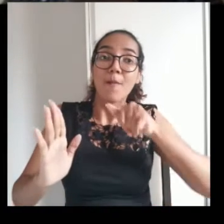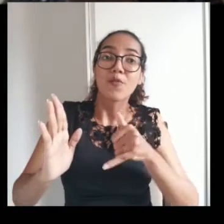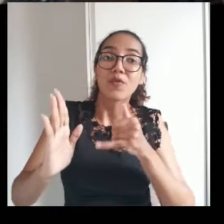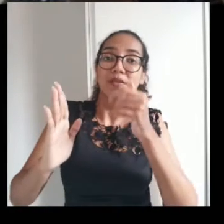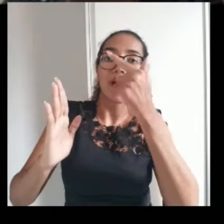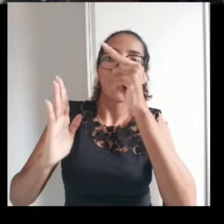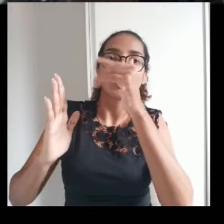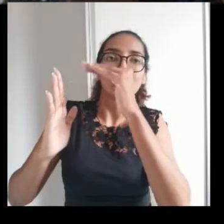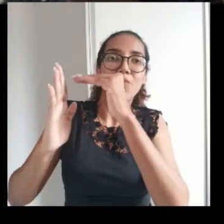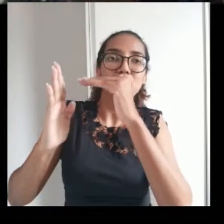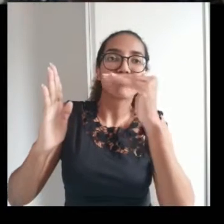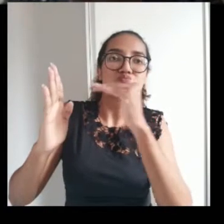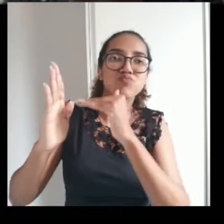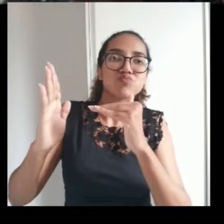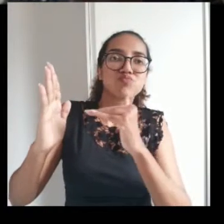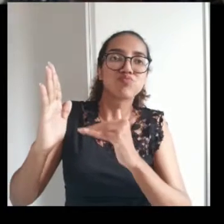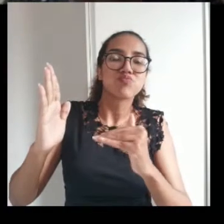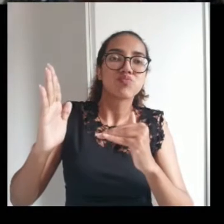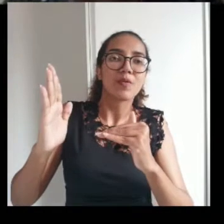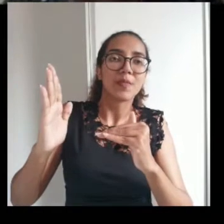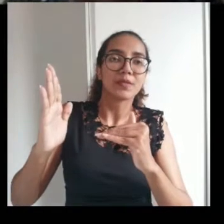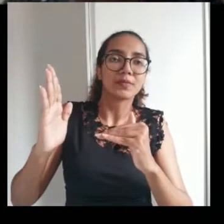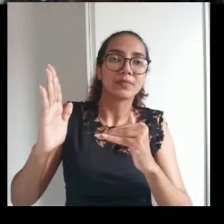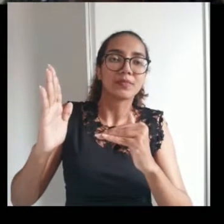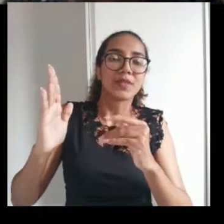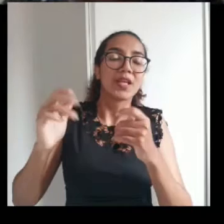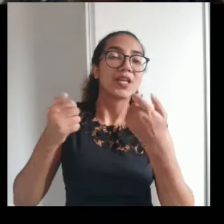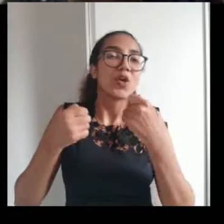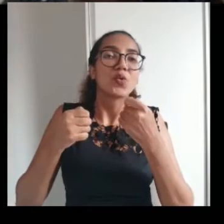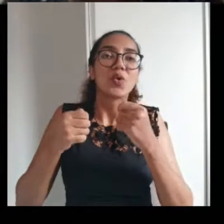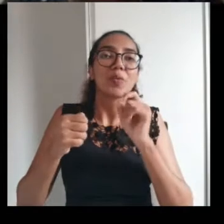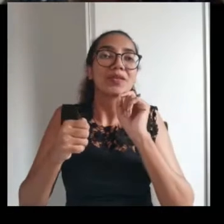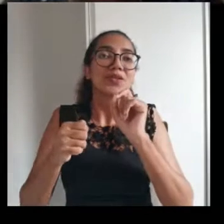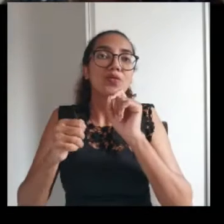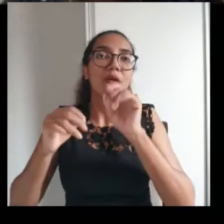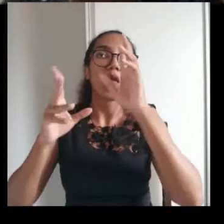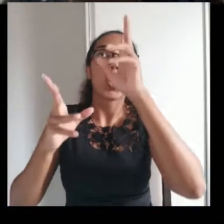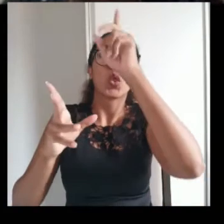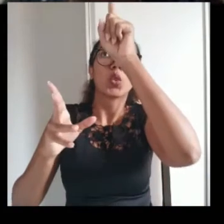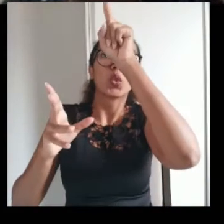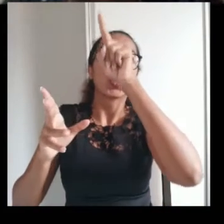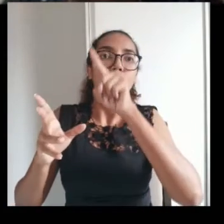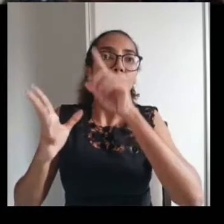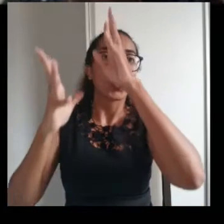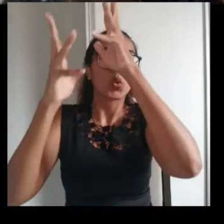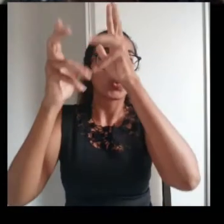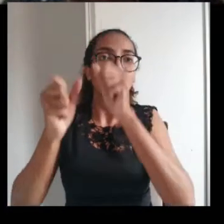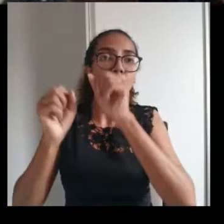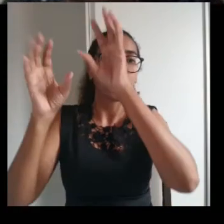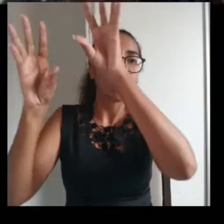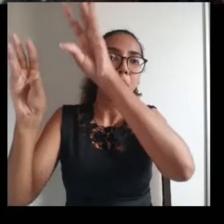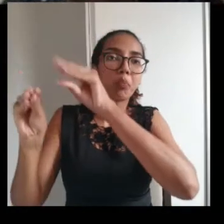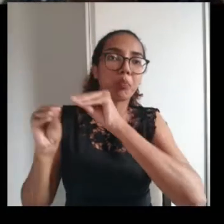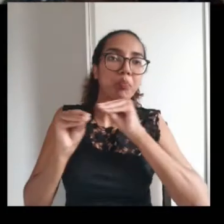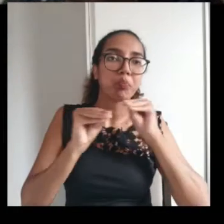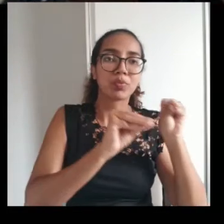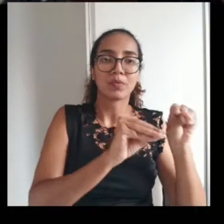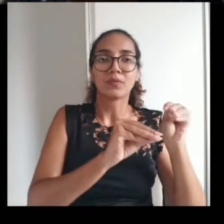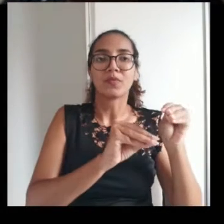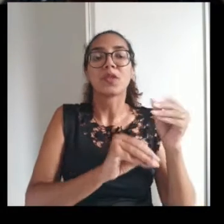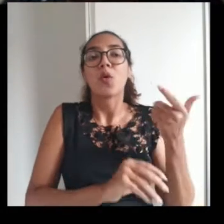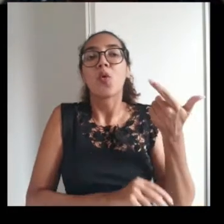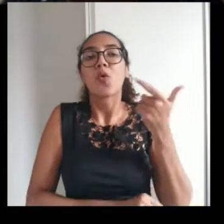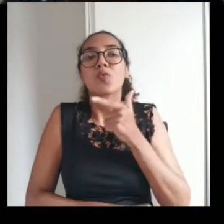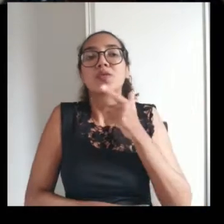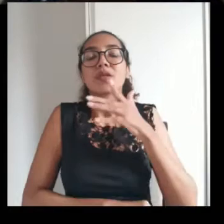ter que levar as dependências junto, tá certo? Eu ganho na manutenção, né? Eu ganho na manutenção, por